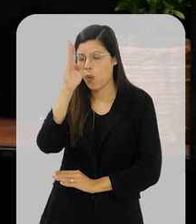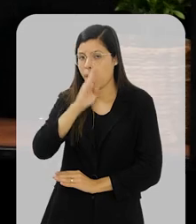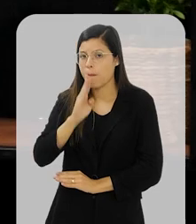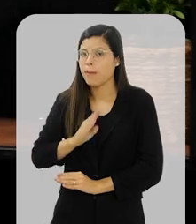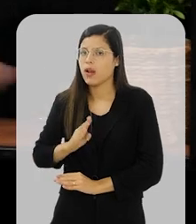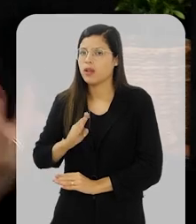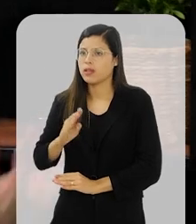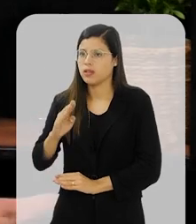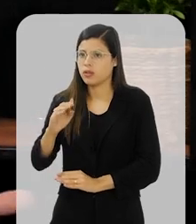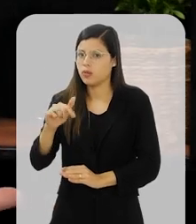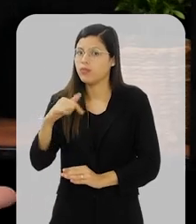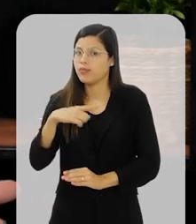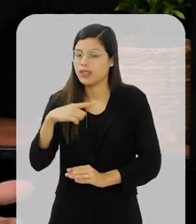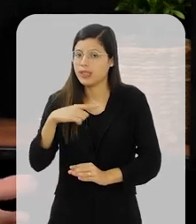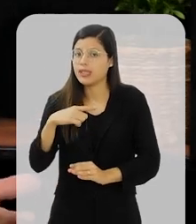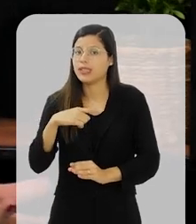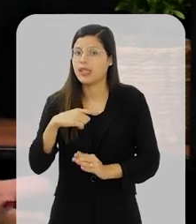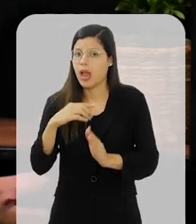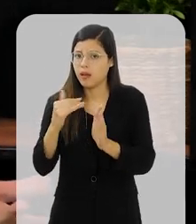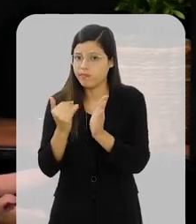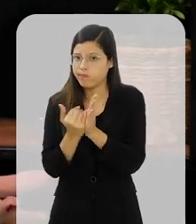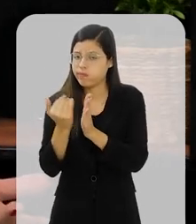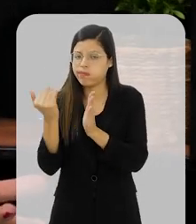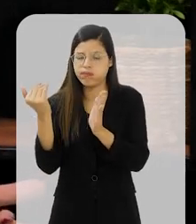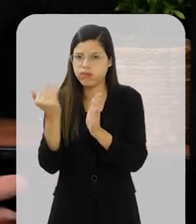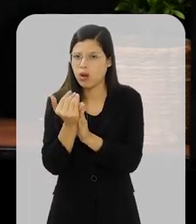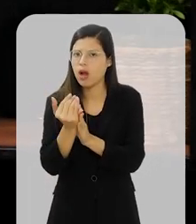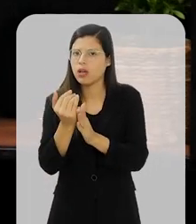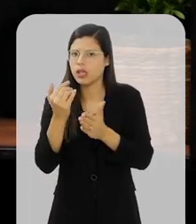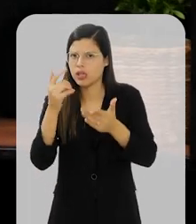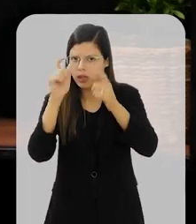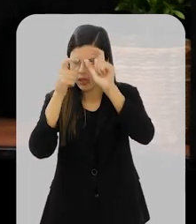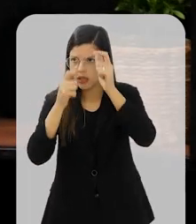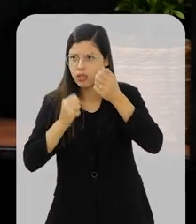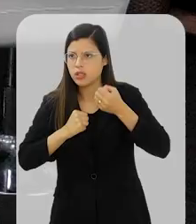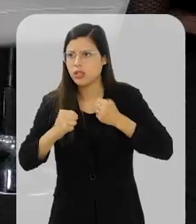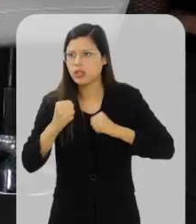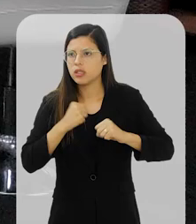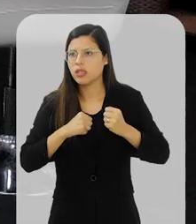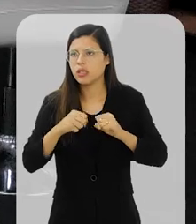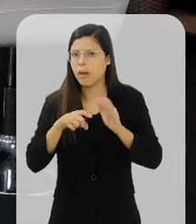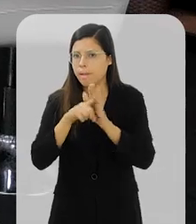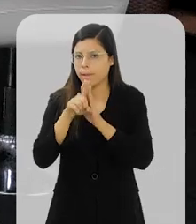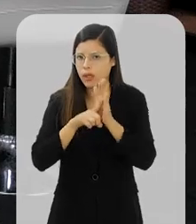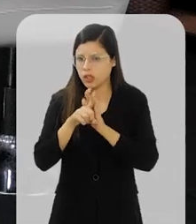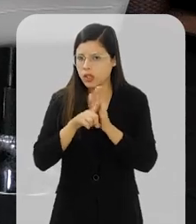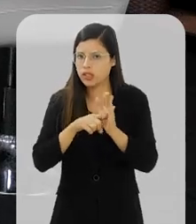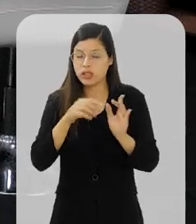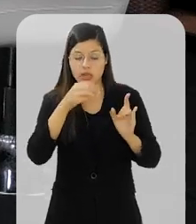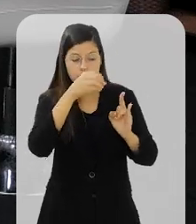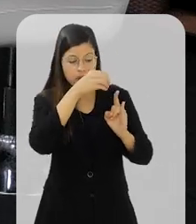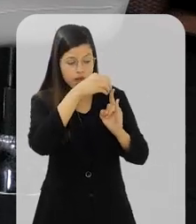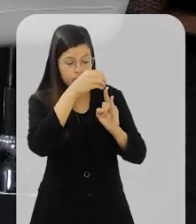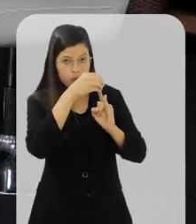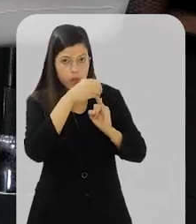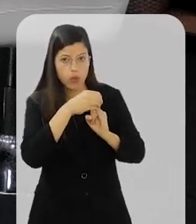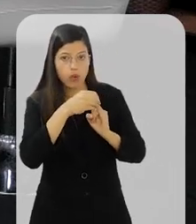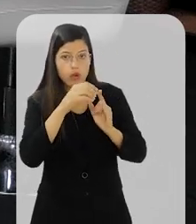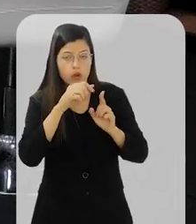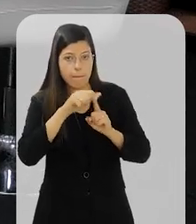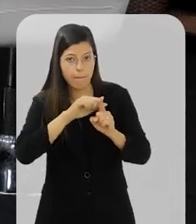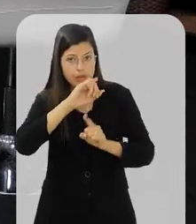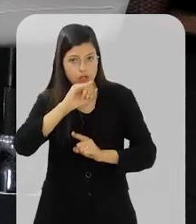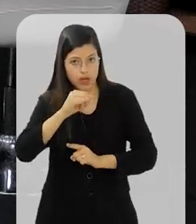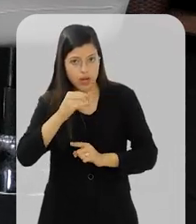que o Brasil é recordista em transtornos de ansiedade. Sim, né? Eu peguei uns números aqui para a gente conversar, né? A pesquisa da Fiocruz, divulgada